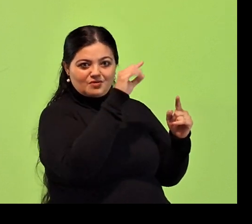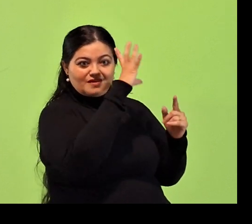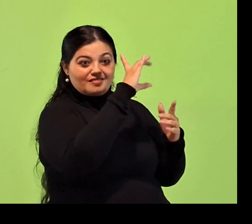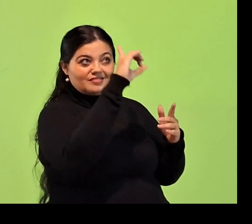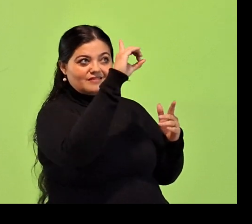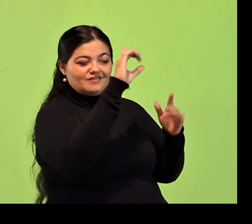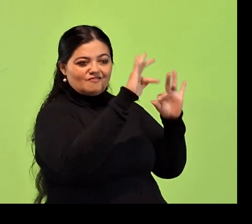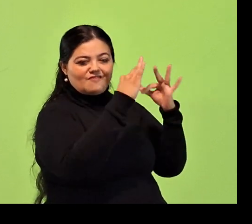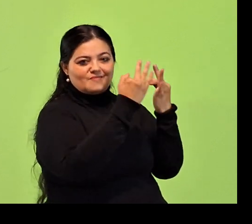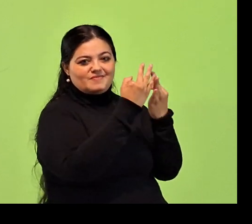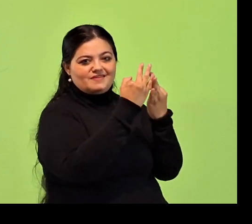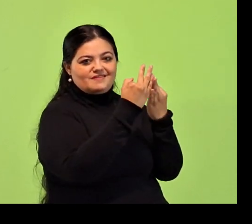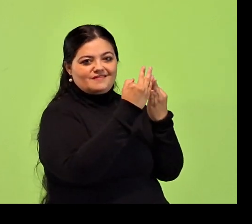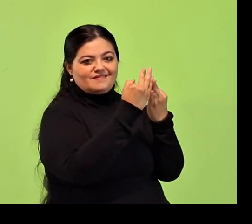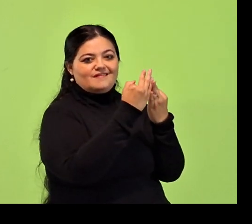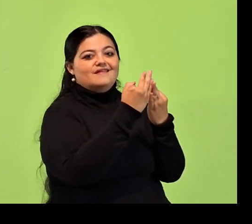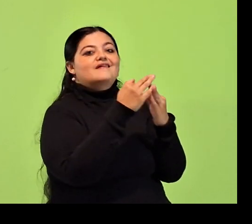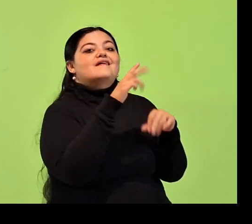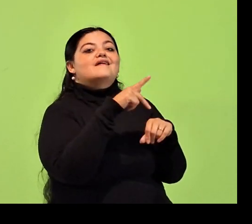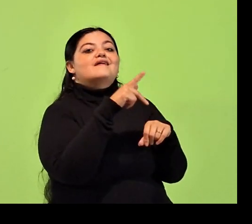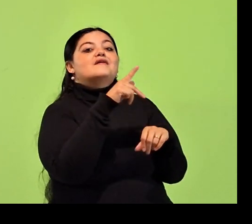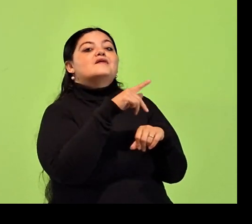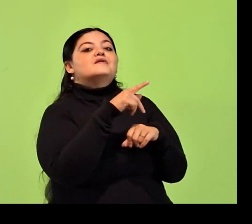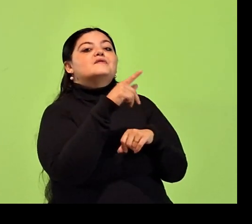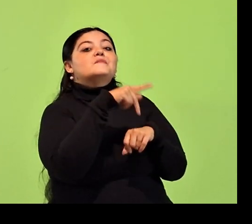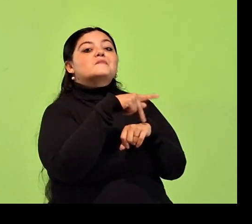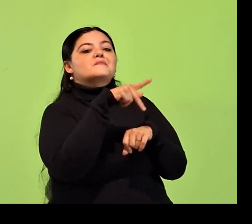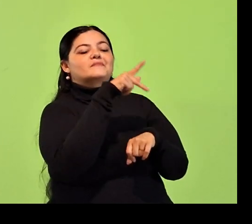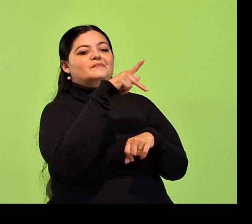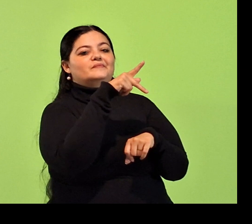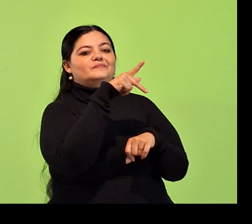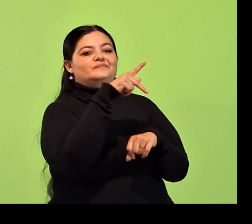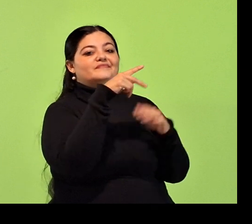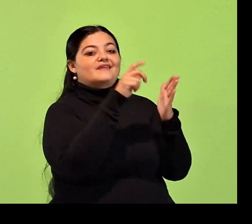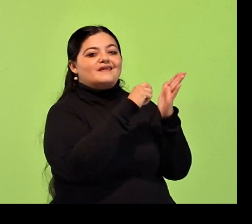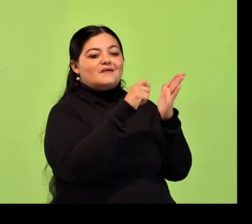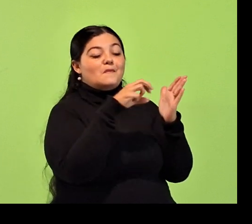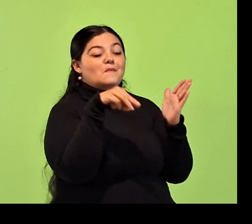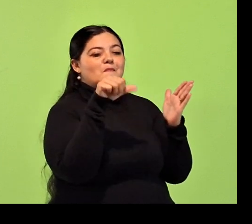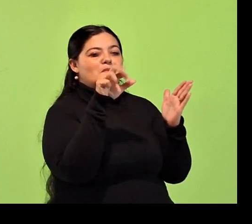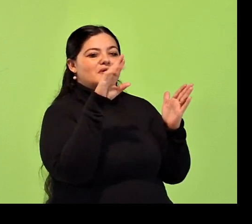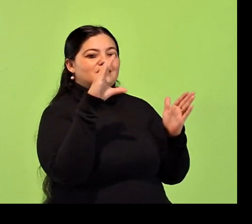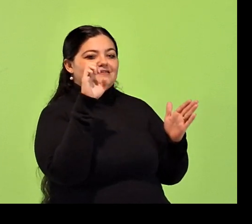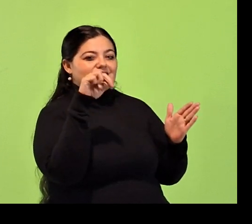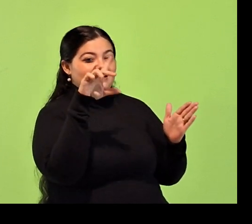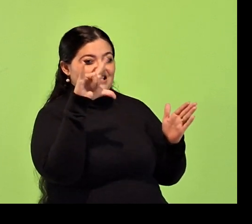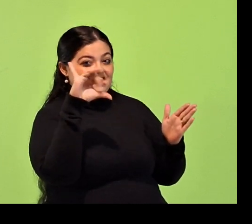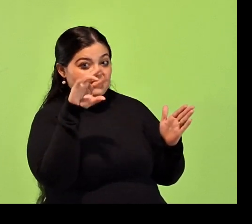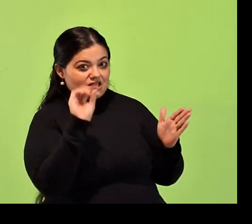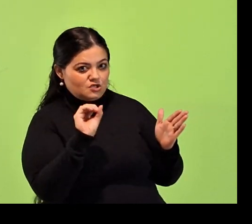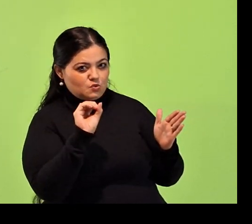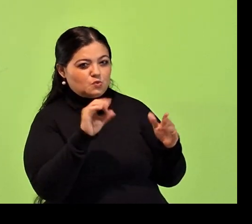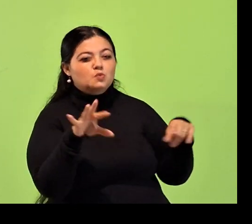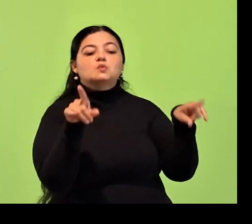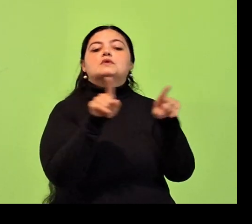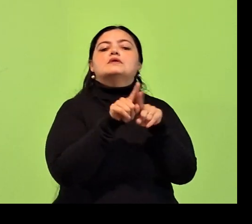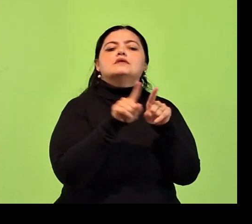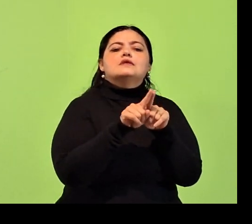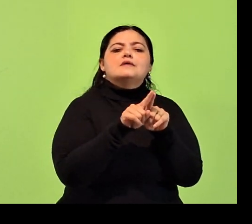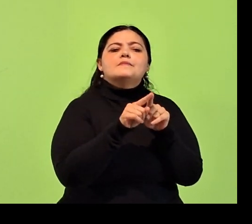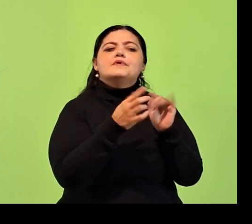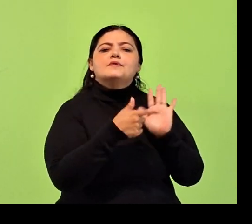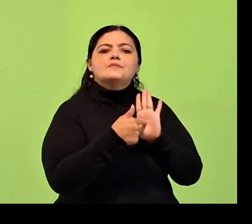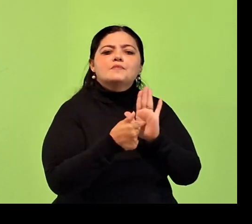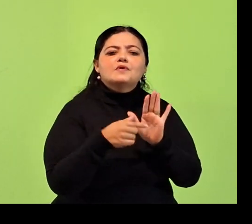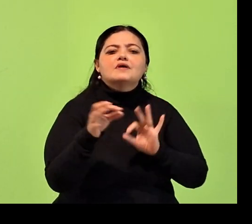Família e Pátria. Ele é assinado por Marcelino Ramos. E ele também fala de uma proposta